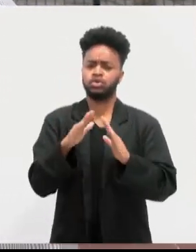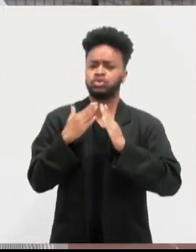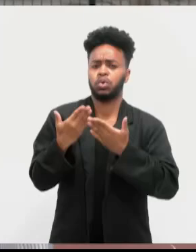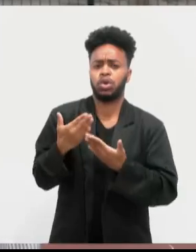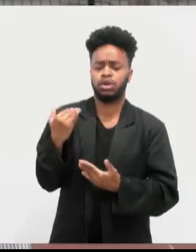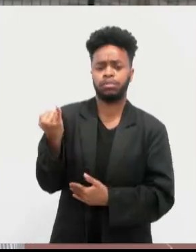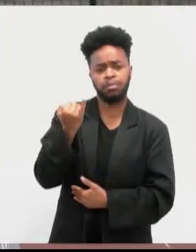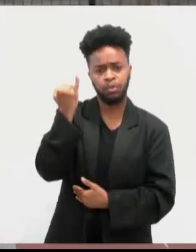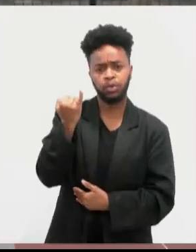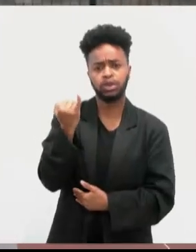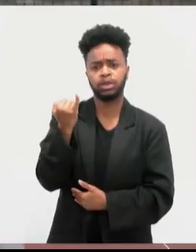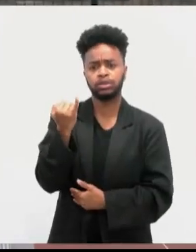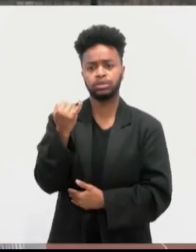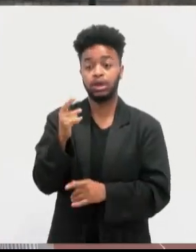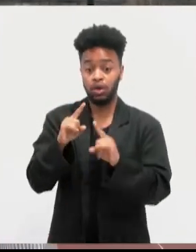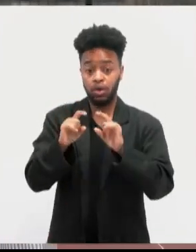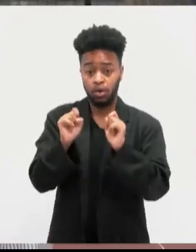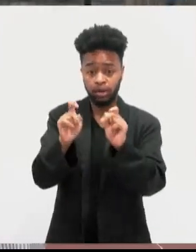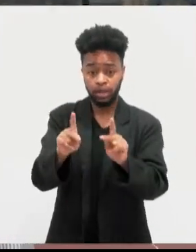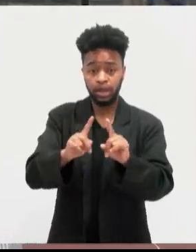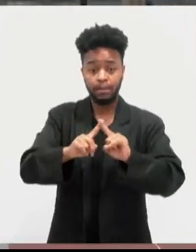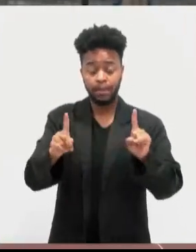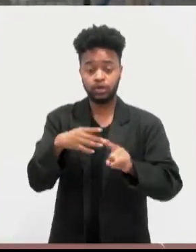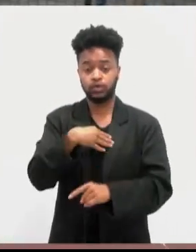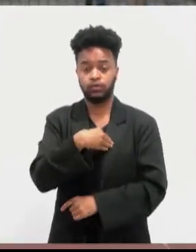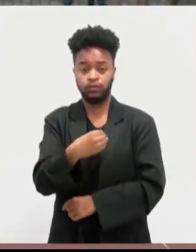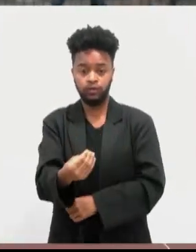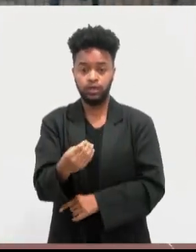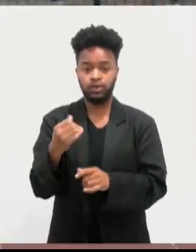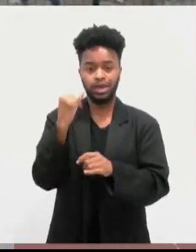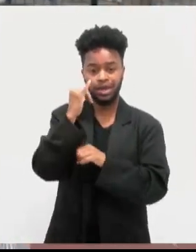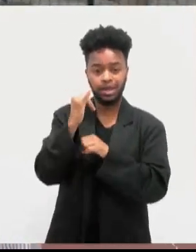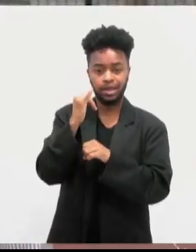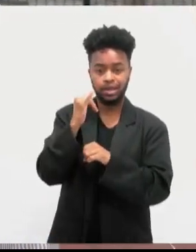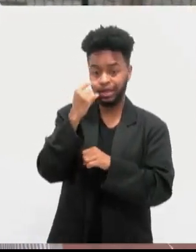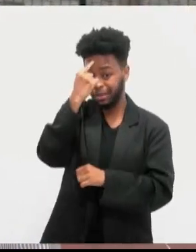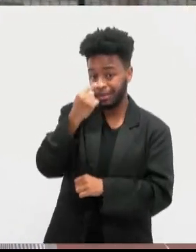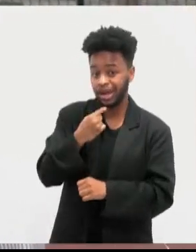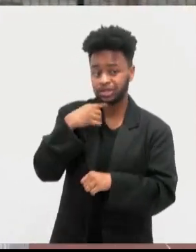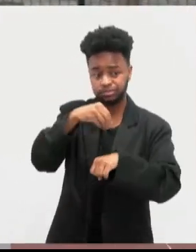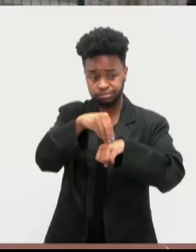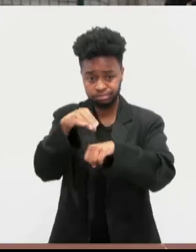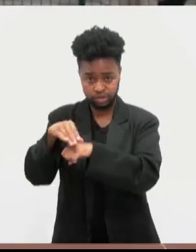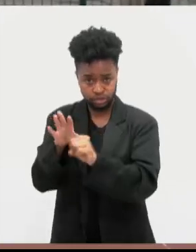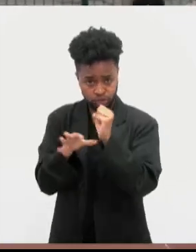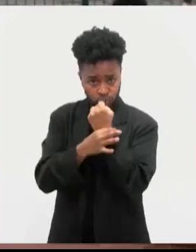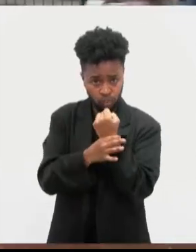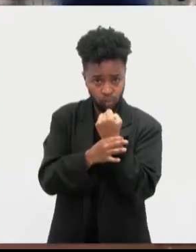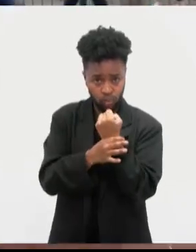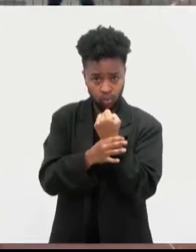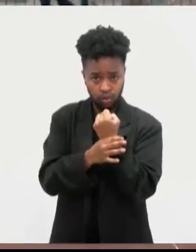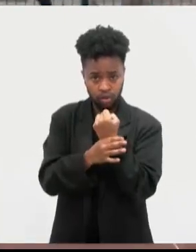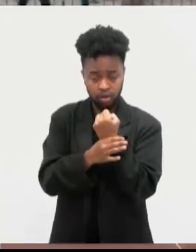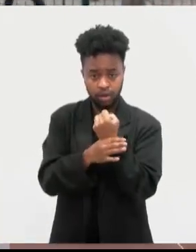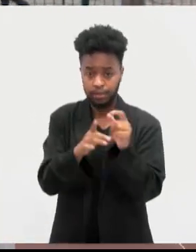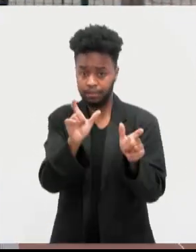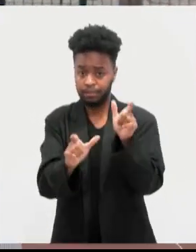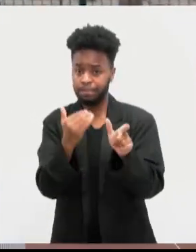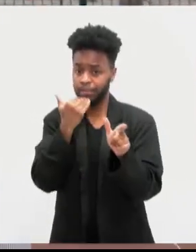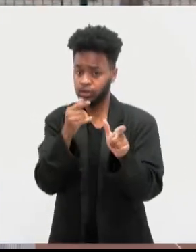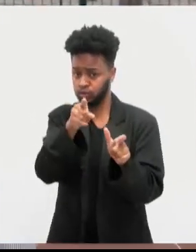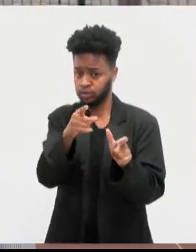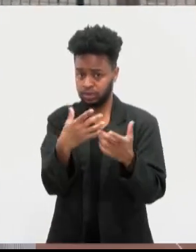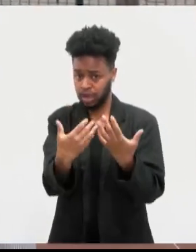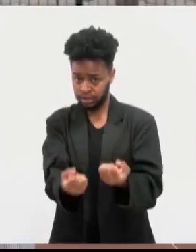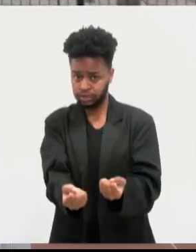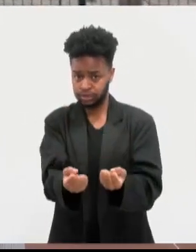renome. Ok, pai, mas a imagem do seu filho é tratada de forma segura, não é tratada de forma... Pediram o seu consentimento, que é o termo